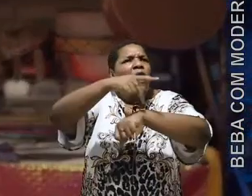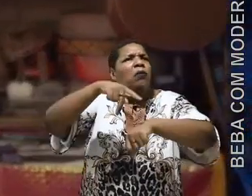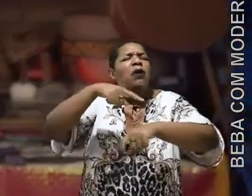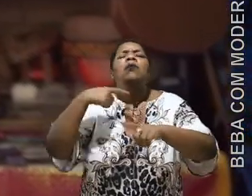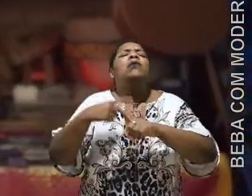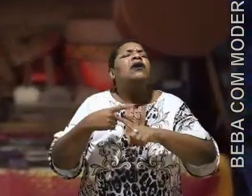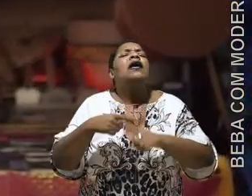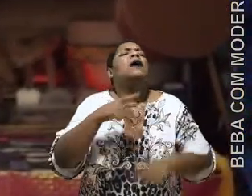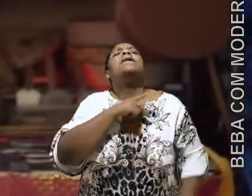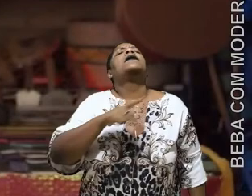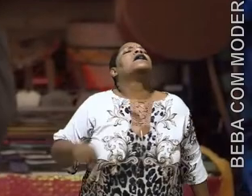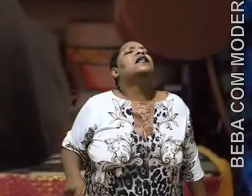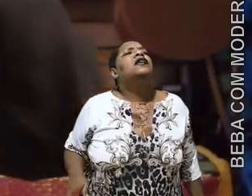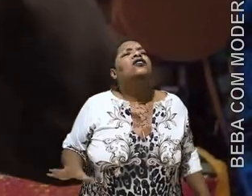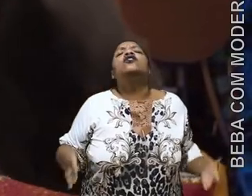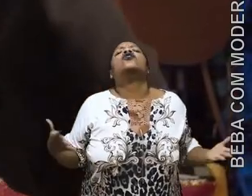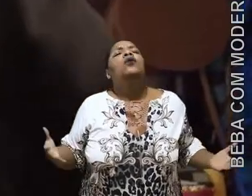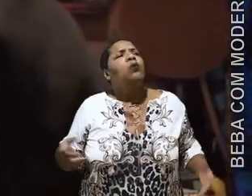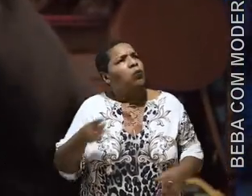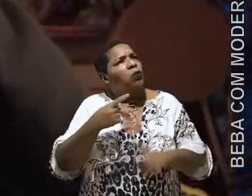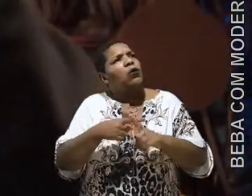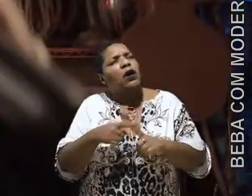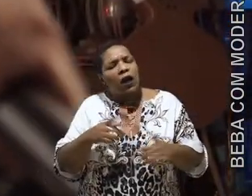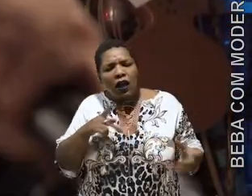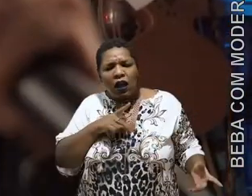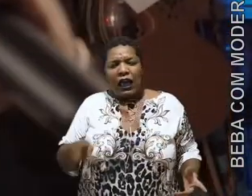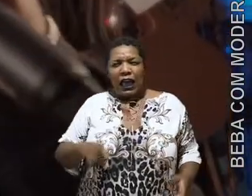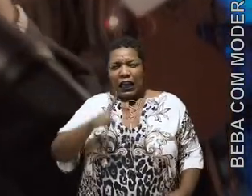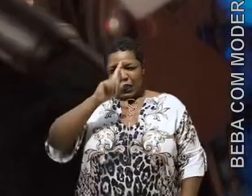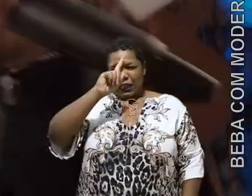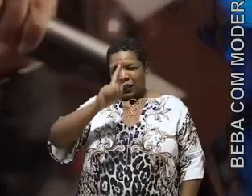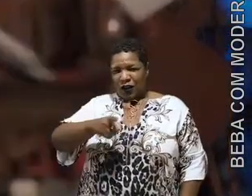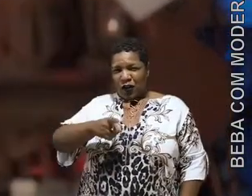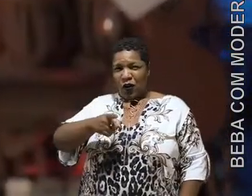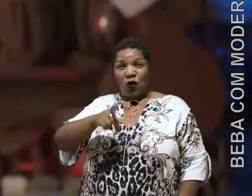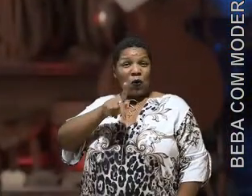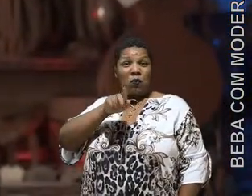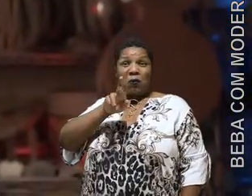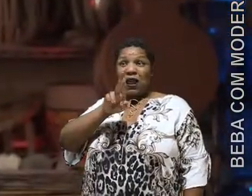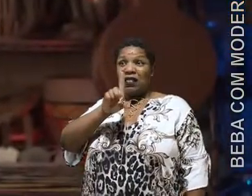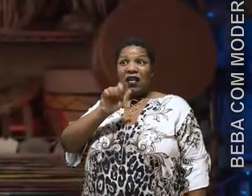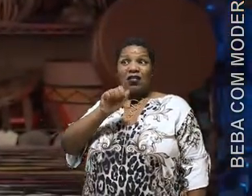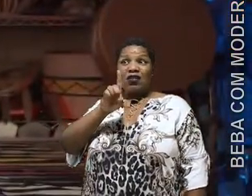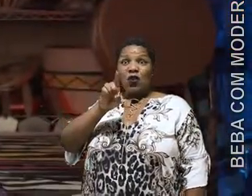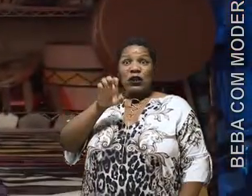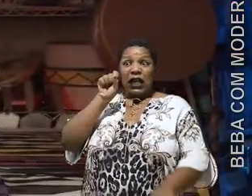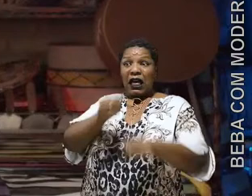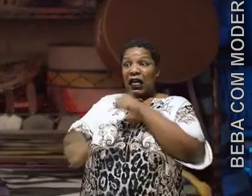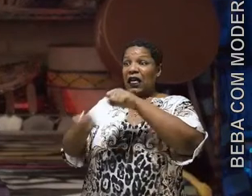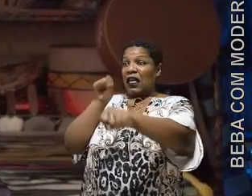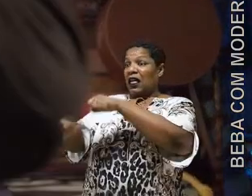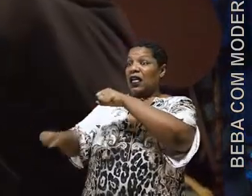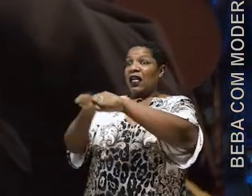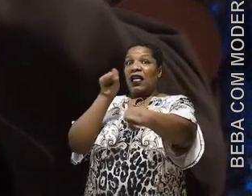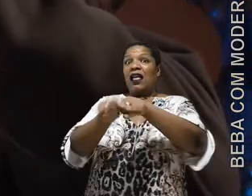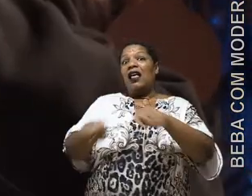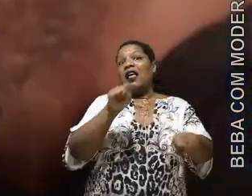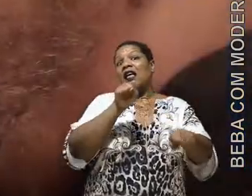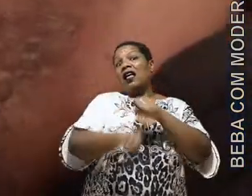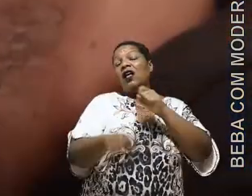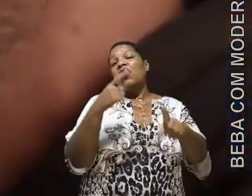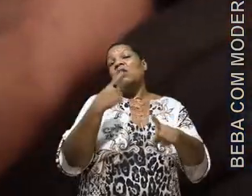proliferam Fraga aspectos pelo país porque Presidente Por que predominou preta E por